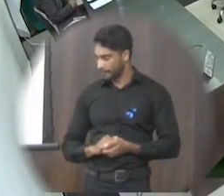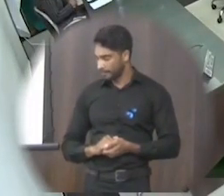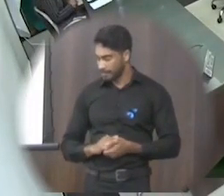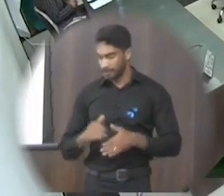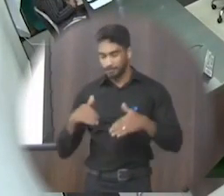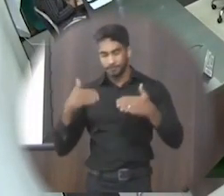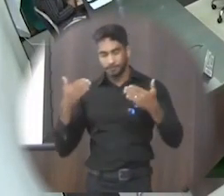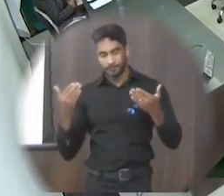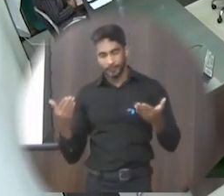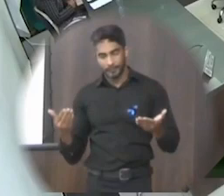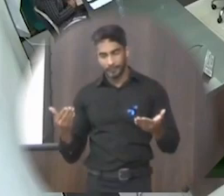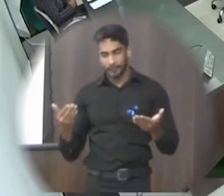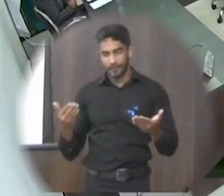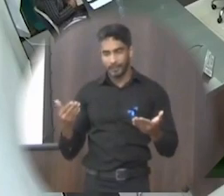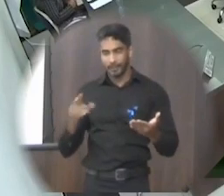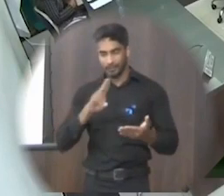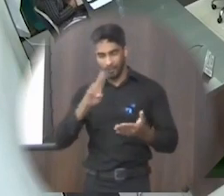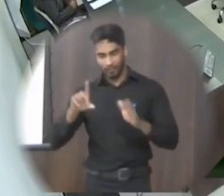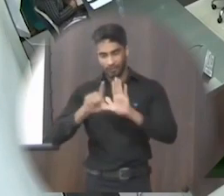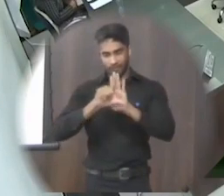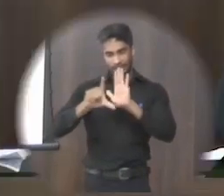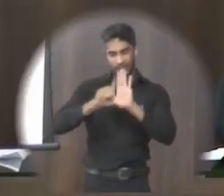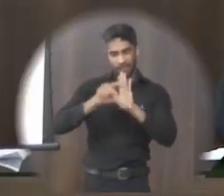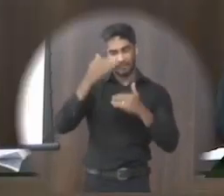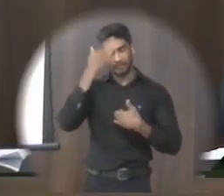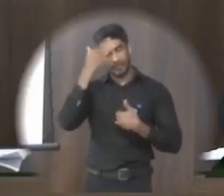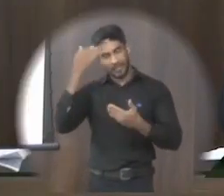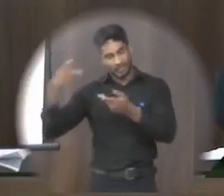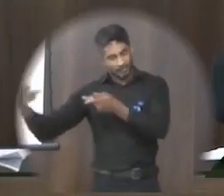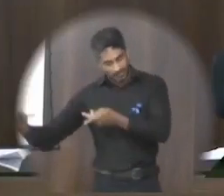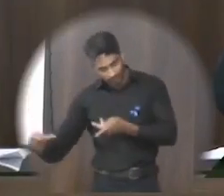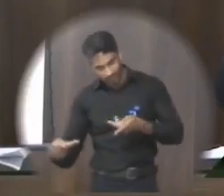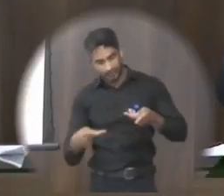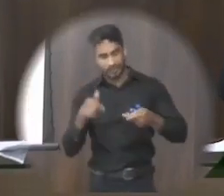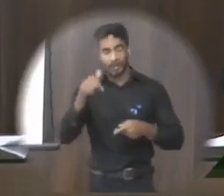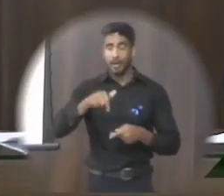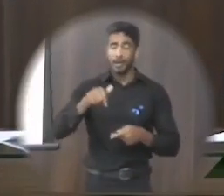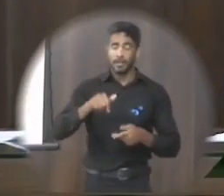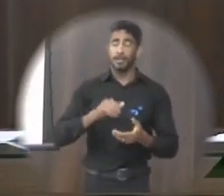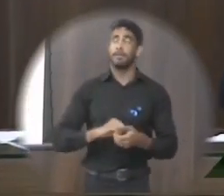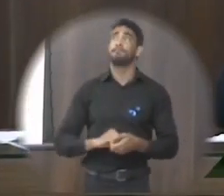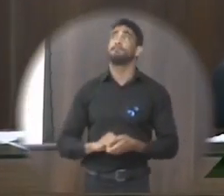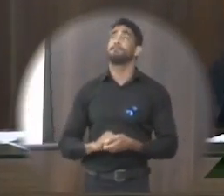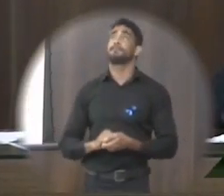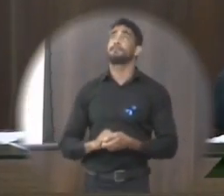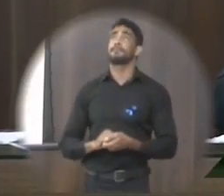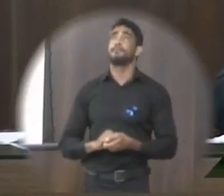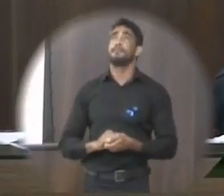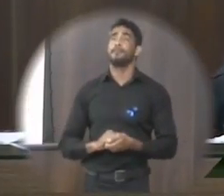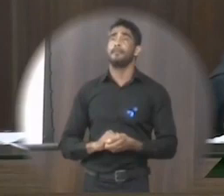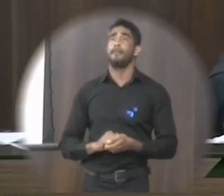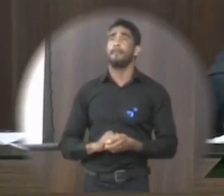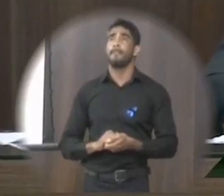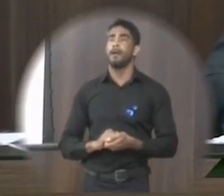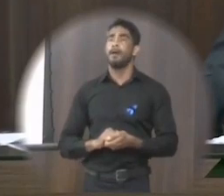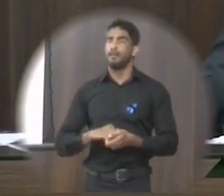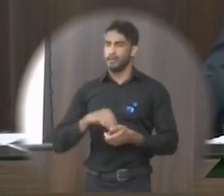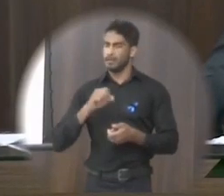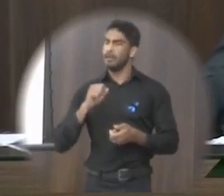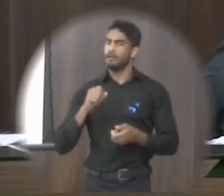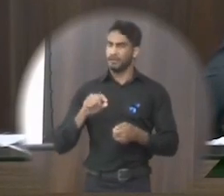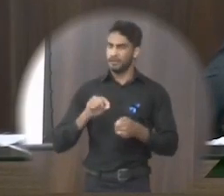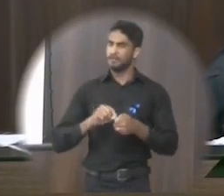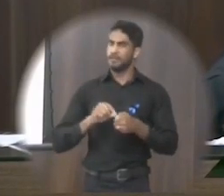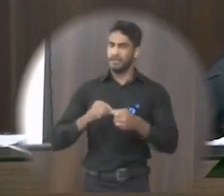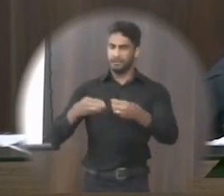Tenente, em nome do Legislativo, eu agradeço o senhor pela sua vinda. Nós fizemos uma moção de aplauso aí